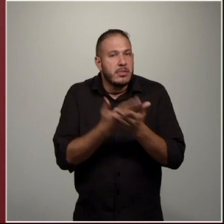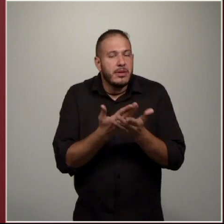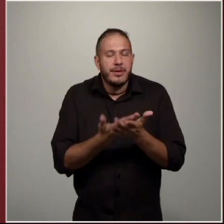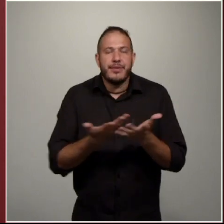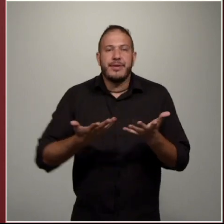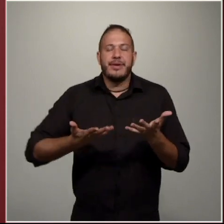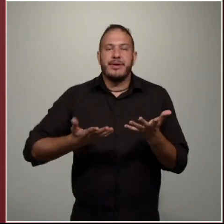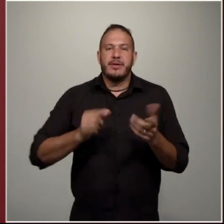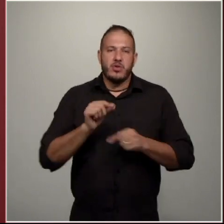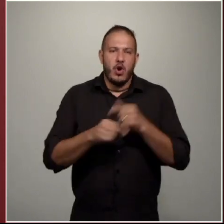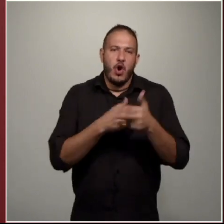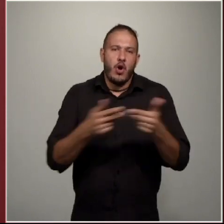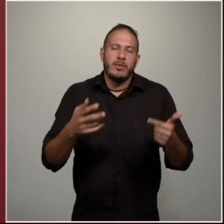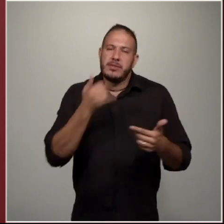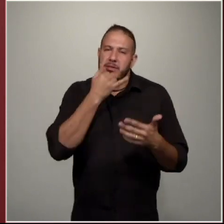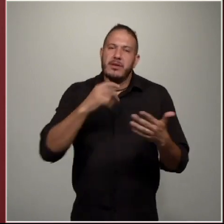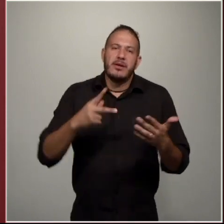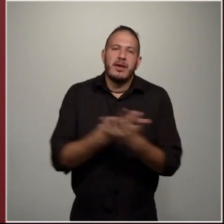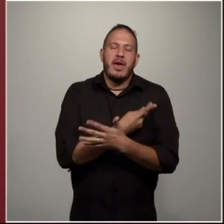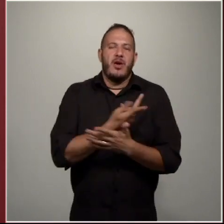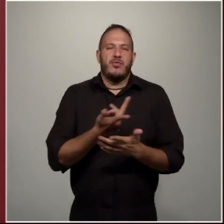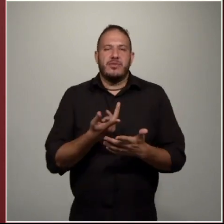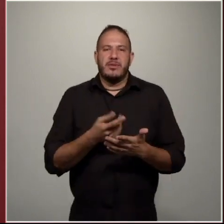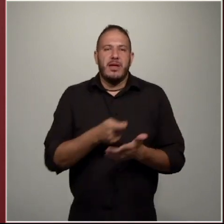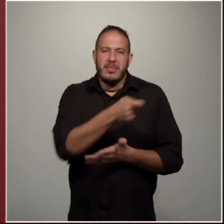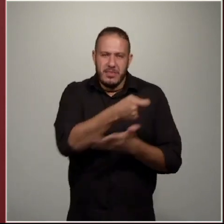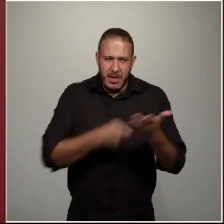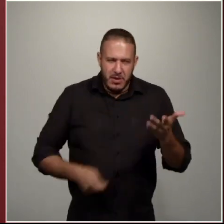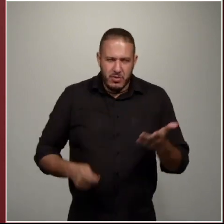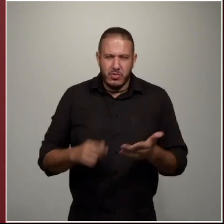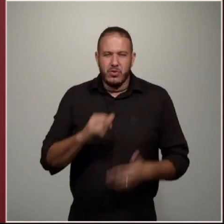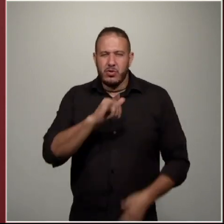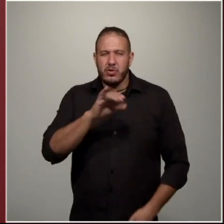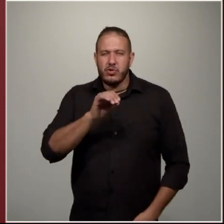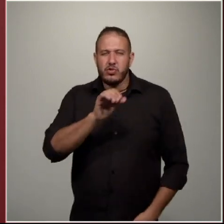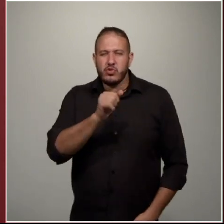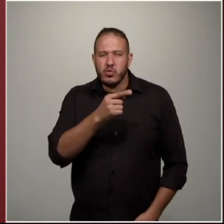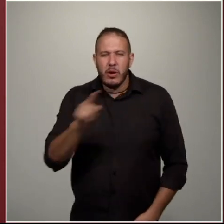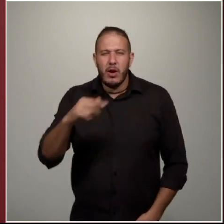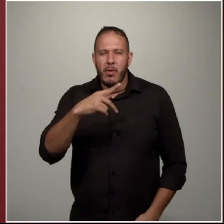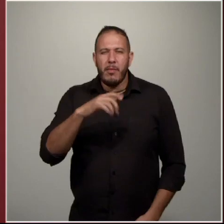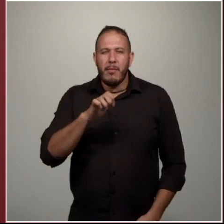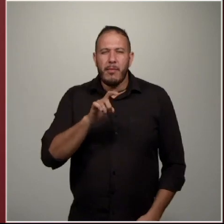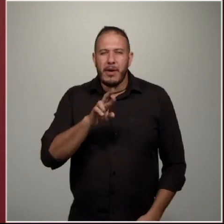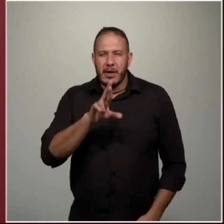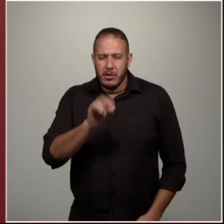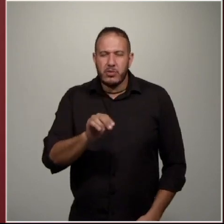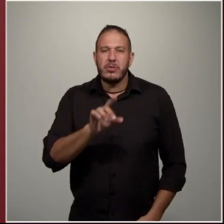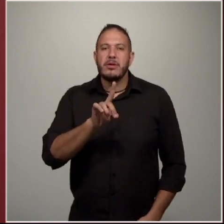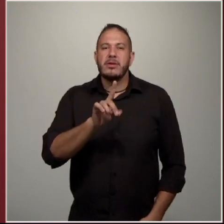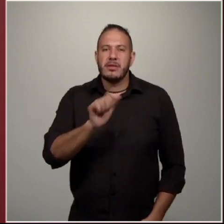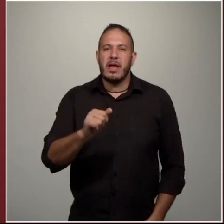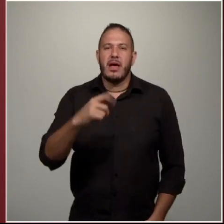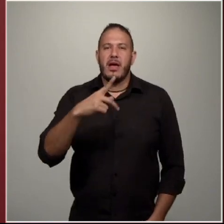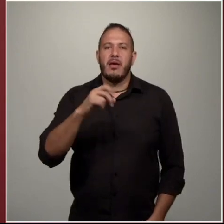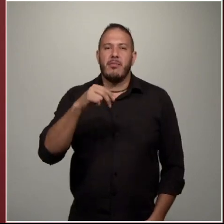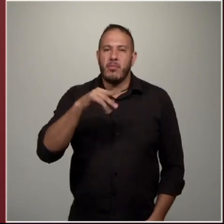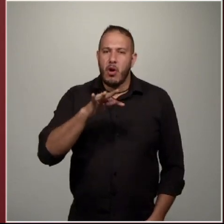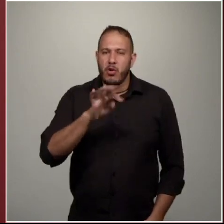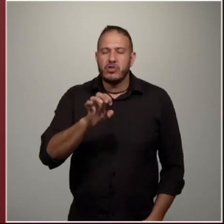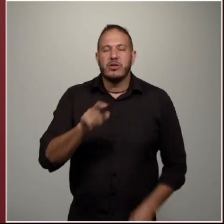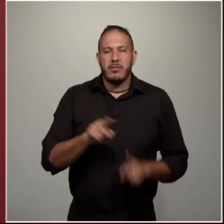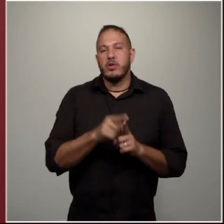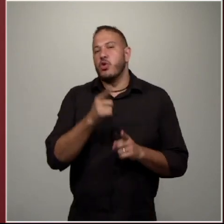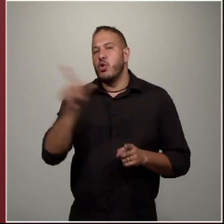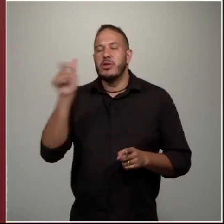sobre erros que era um texto do joão pedro da ponte é e da de outras duas autoras que é um texto